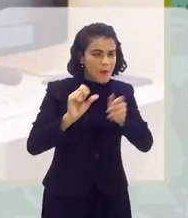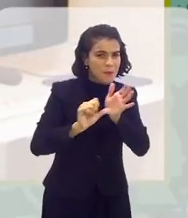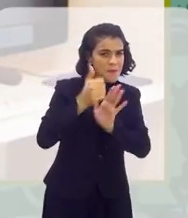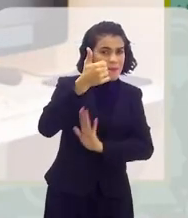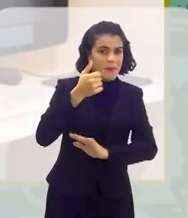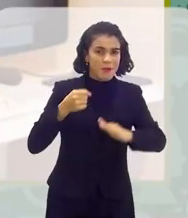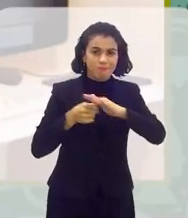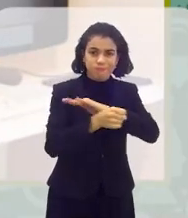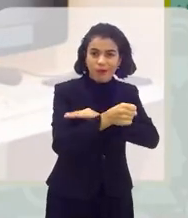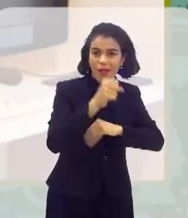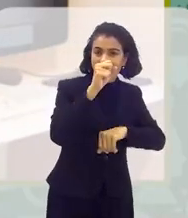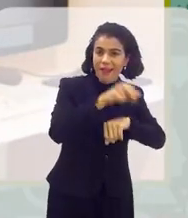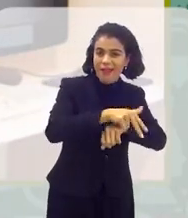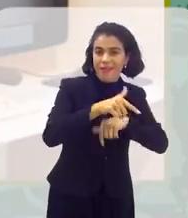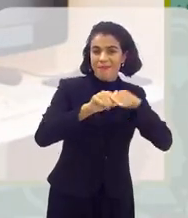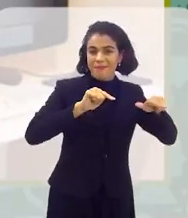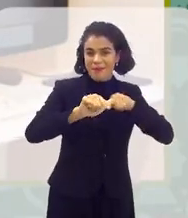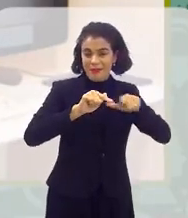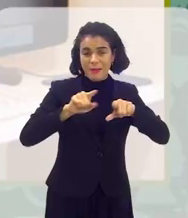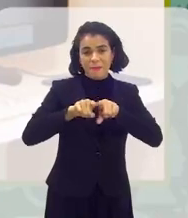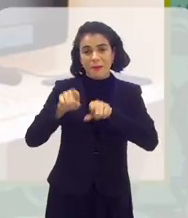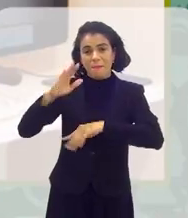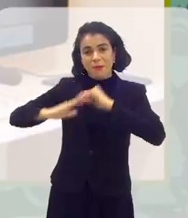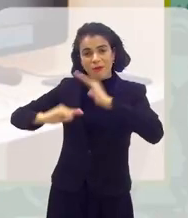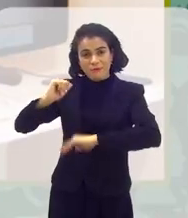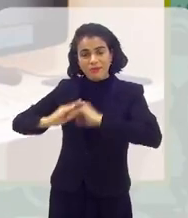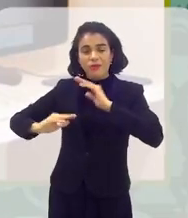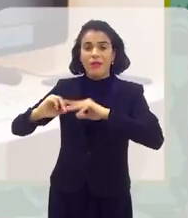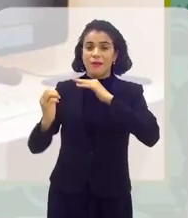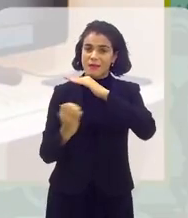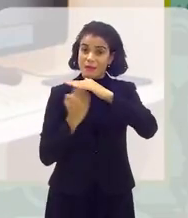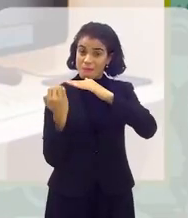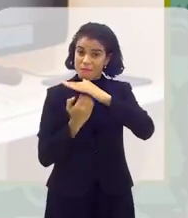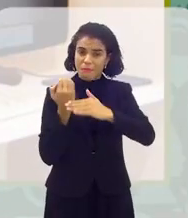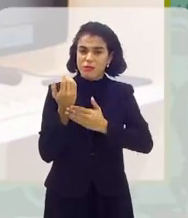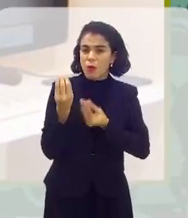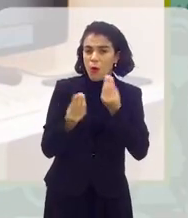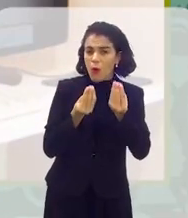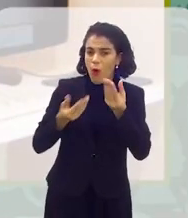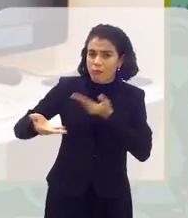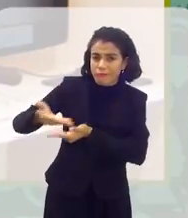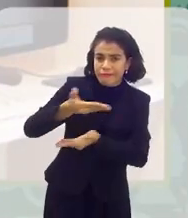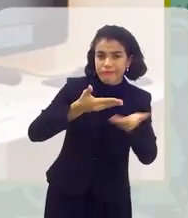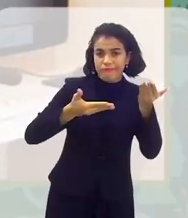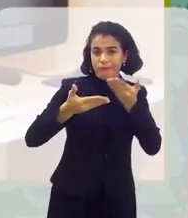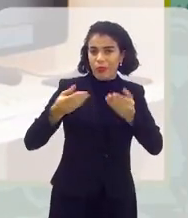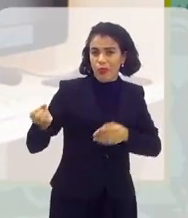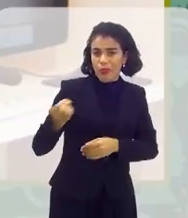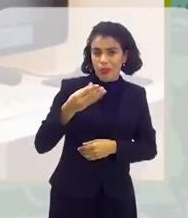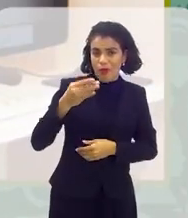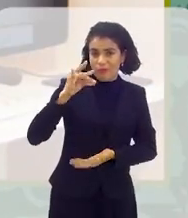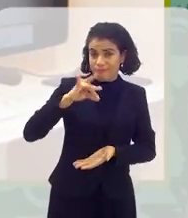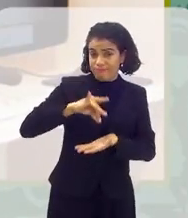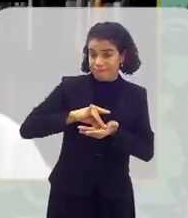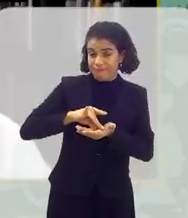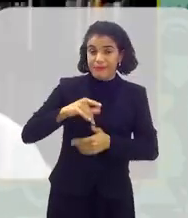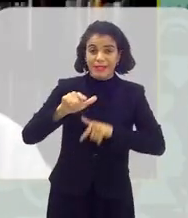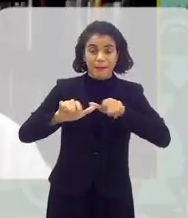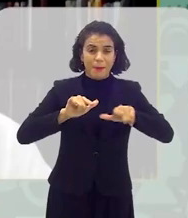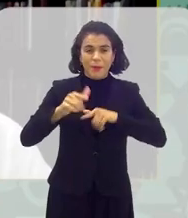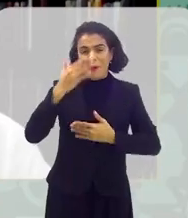e que tipo de adaptação profissionais empresas vão ter que fazer para enfrentar essa nova realidade de trabalho